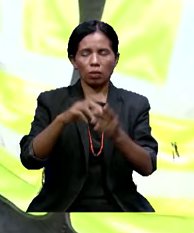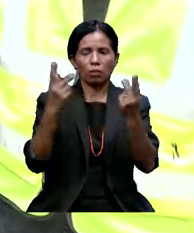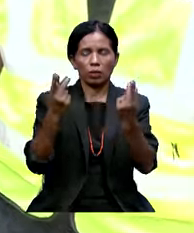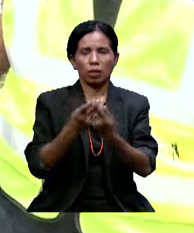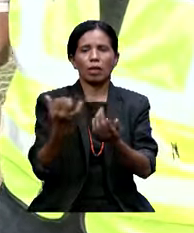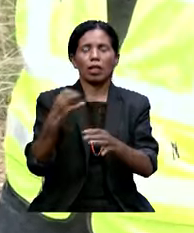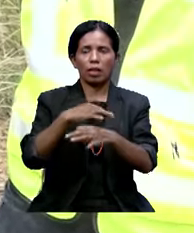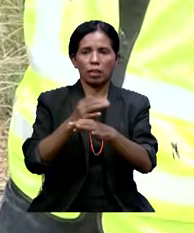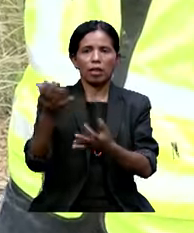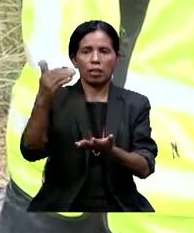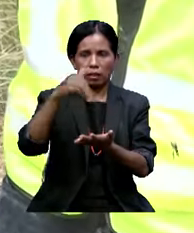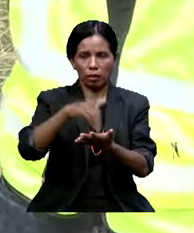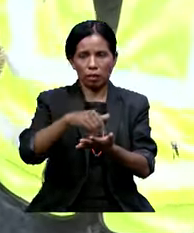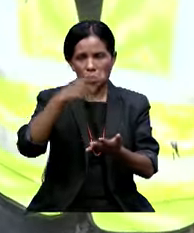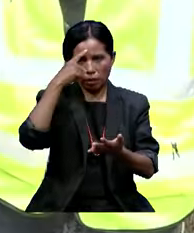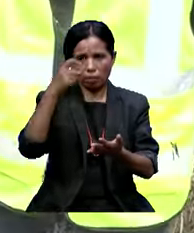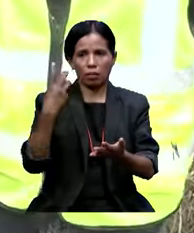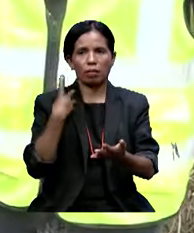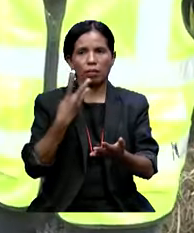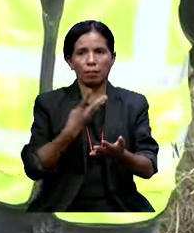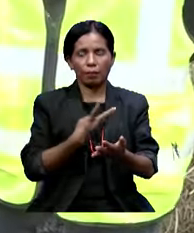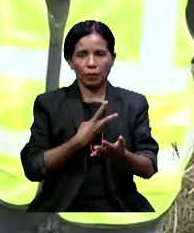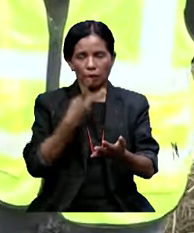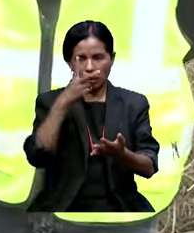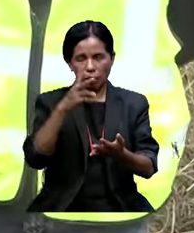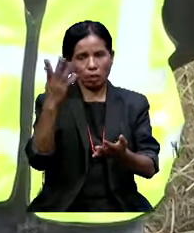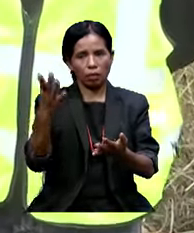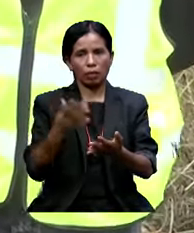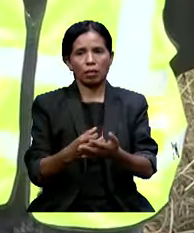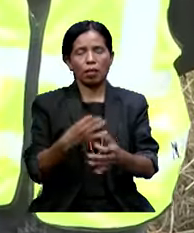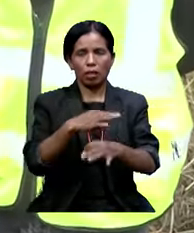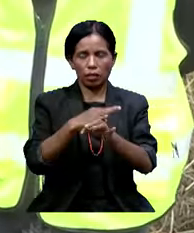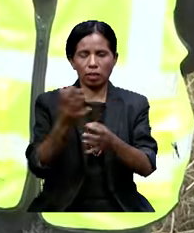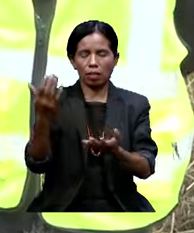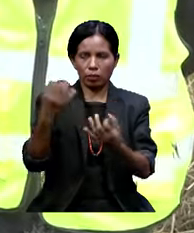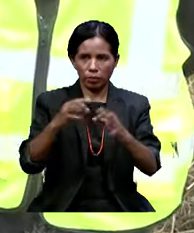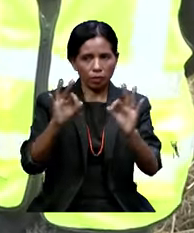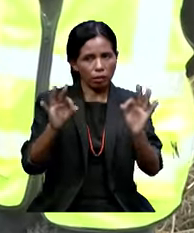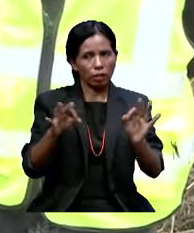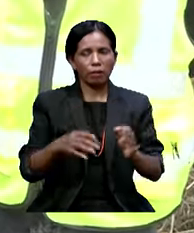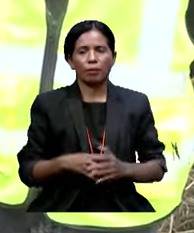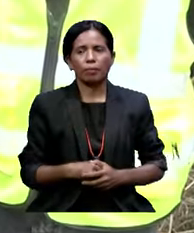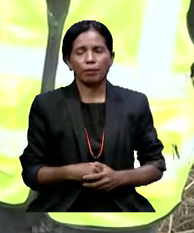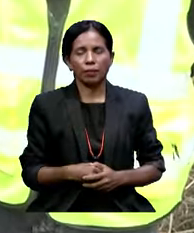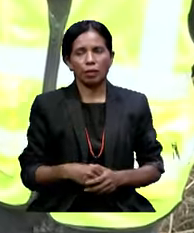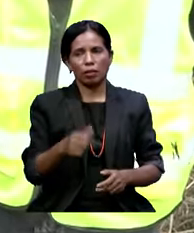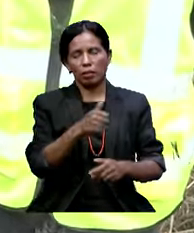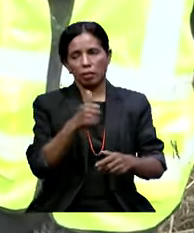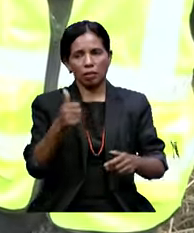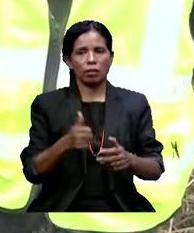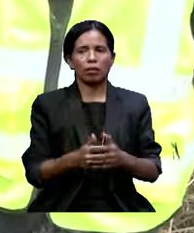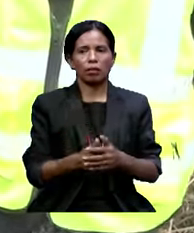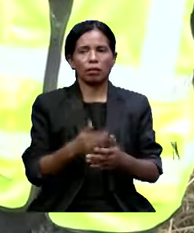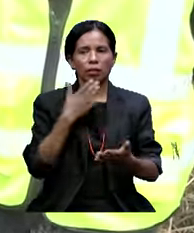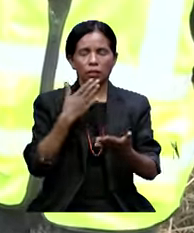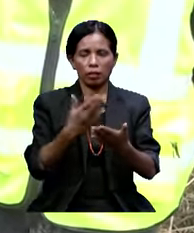fila fali tamane mako ita itare ne ba har ko hadia tiona e buat celuk dia